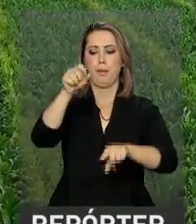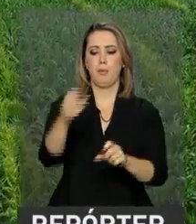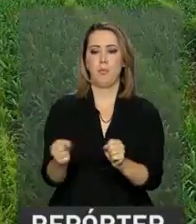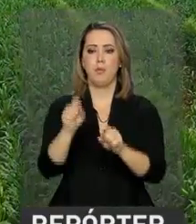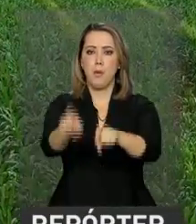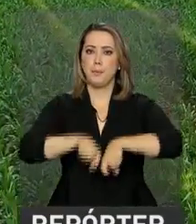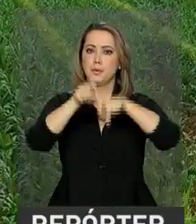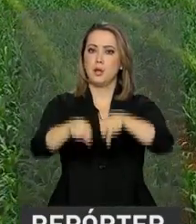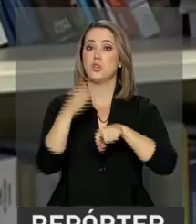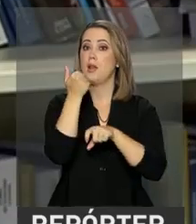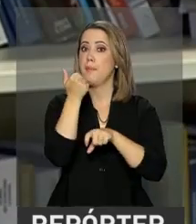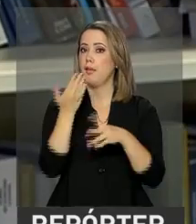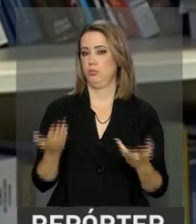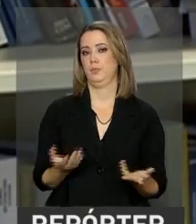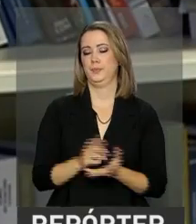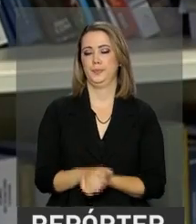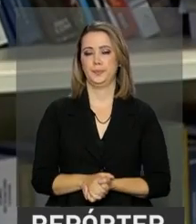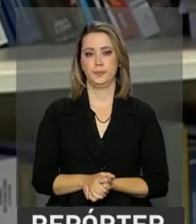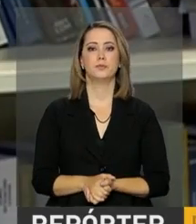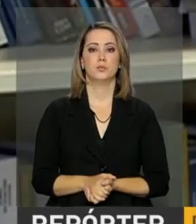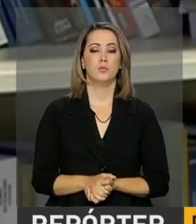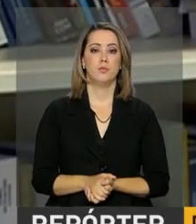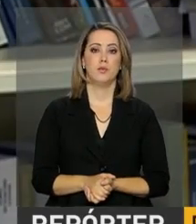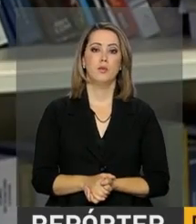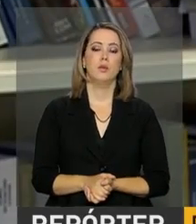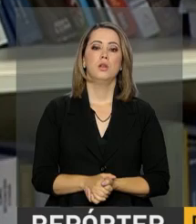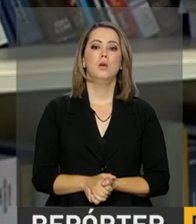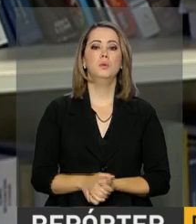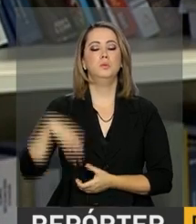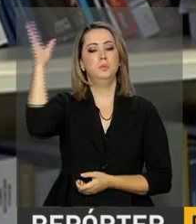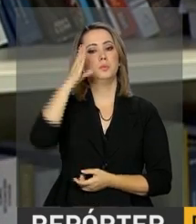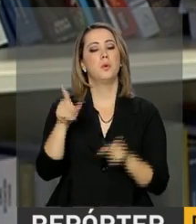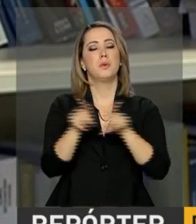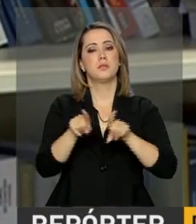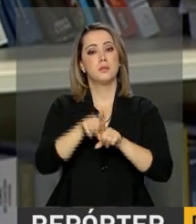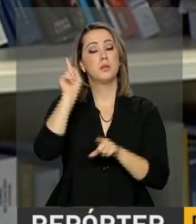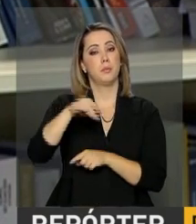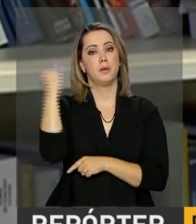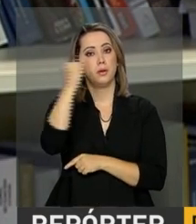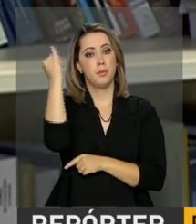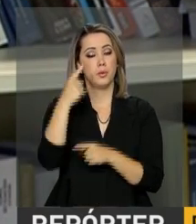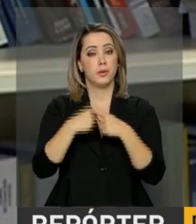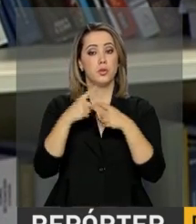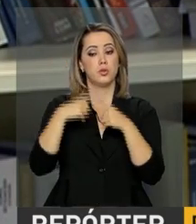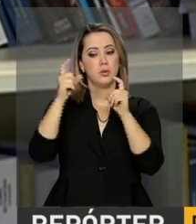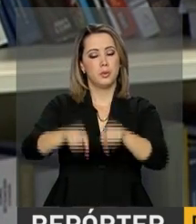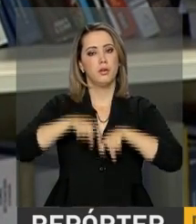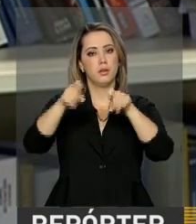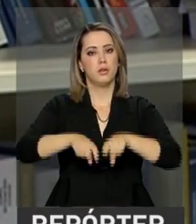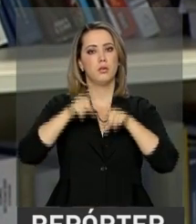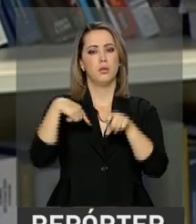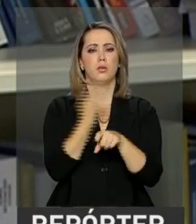mundiais de comida o Brasil é também considerado um país muito importante do ponto de vista agrícola somos um